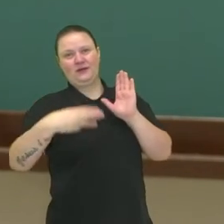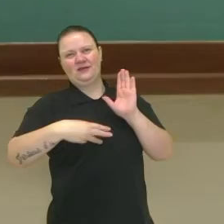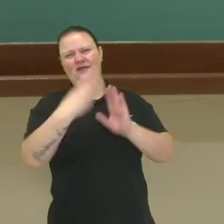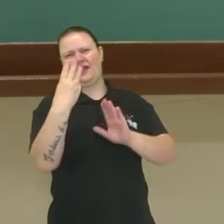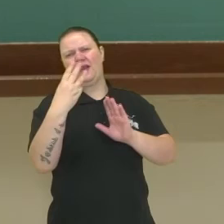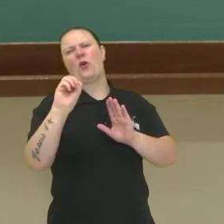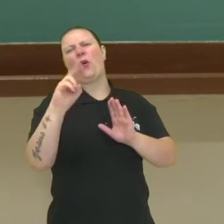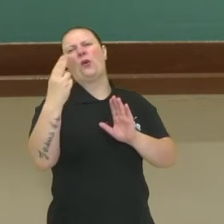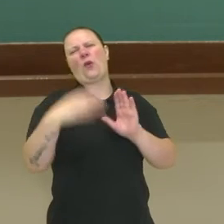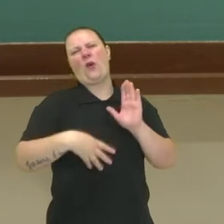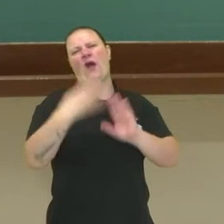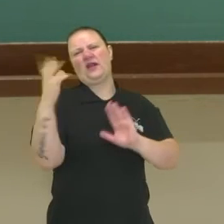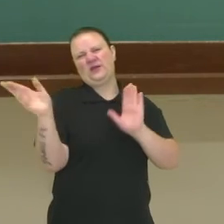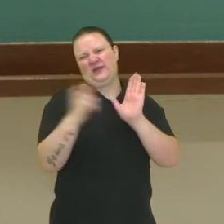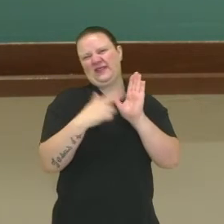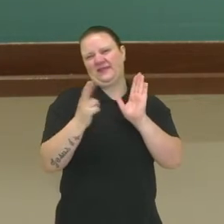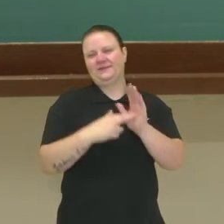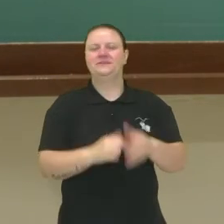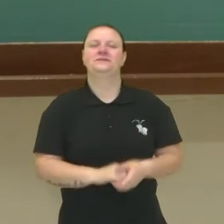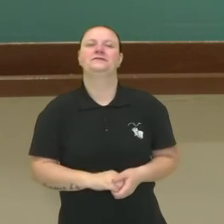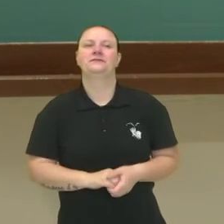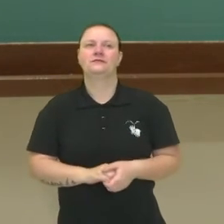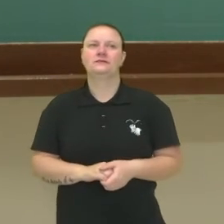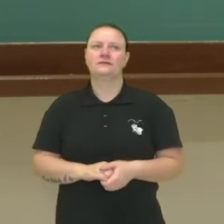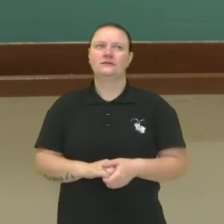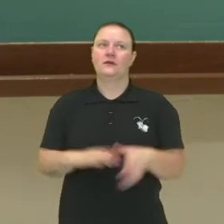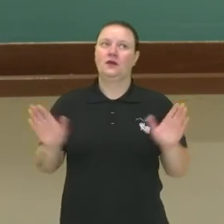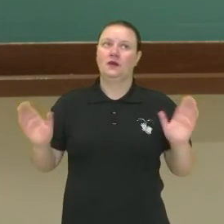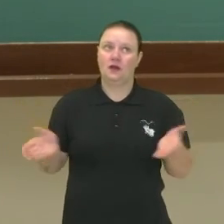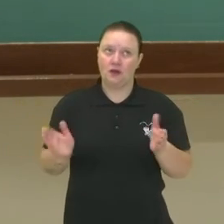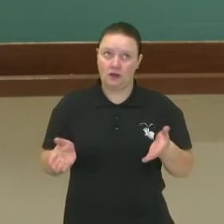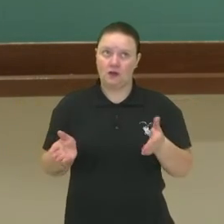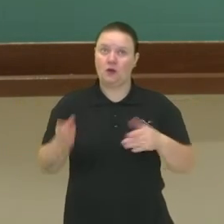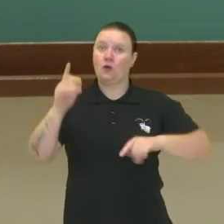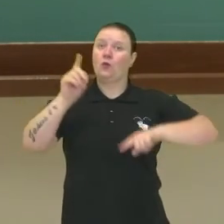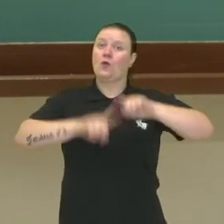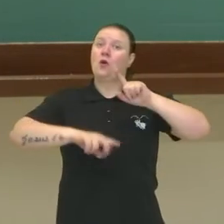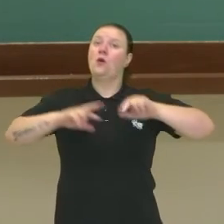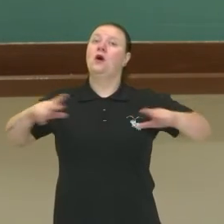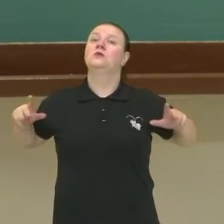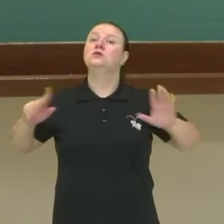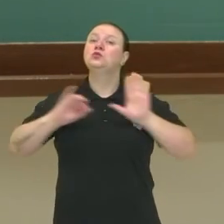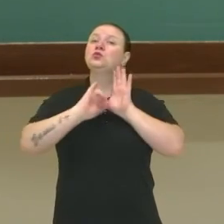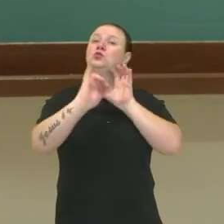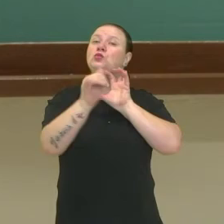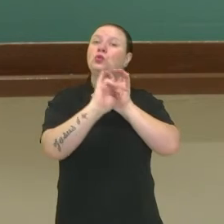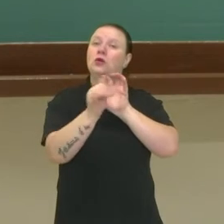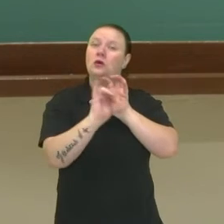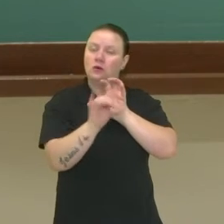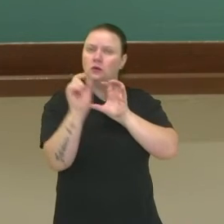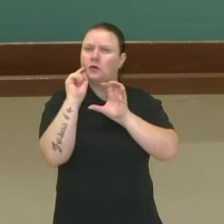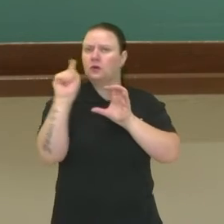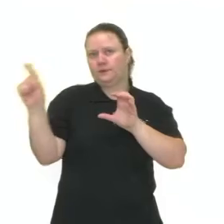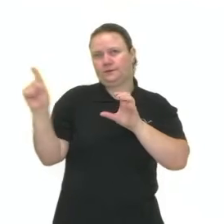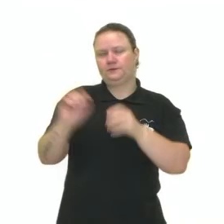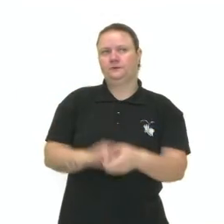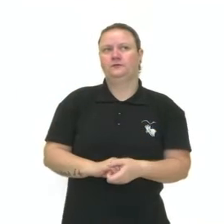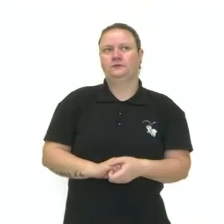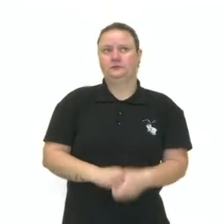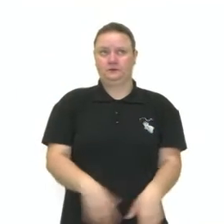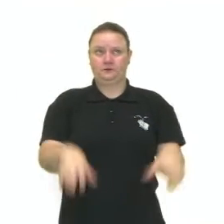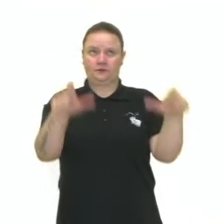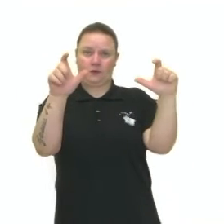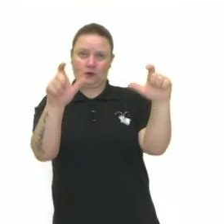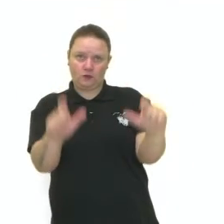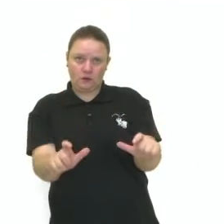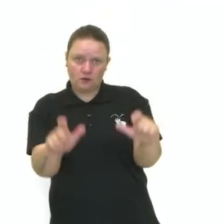E os elementos do conto? Vamos rememorar, vamos ver quais são esses elementos? Então, nós começamos com o espaço, que